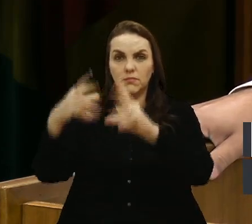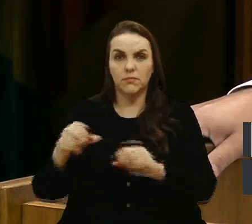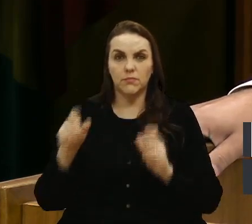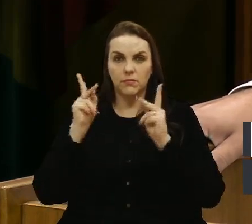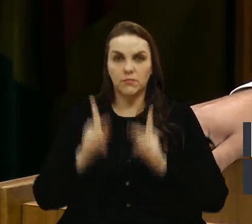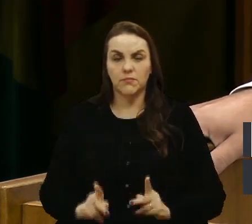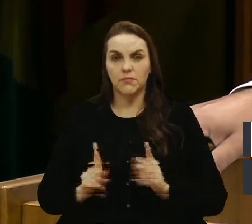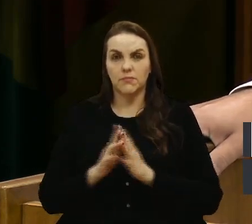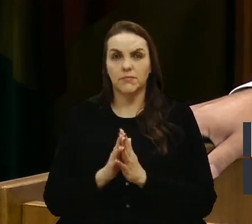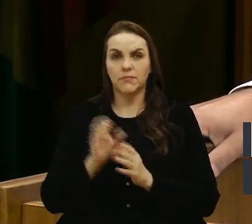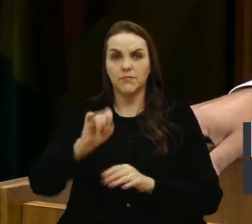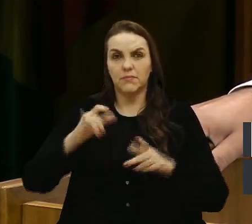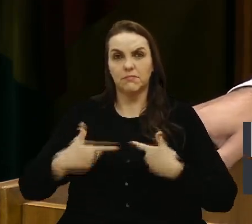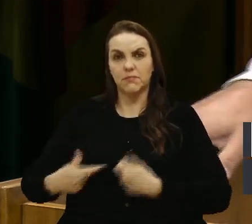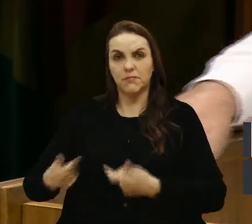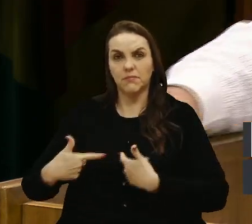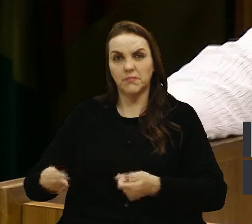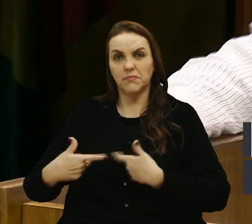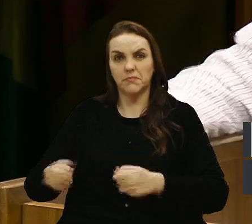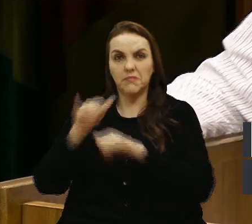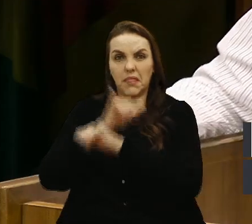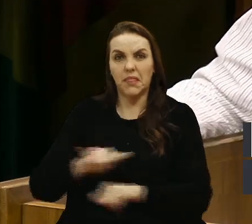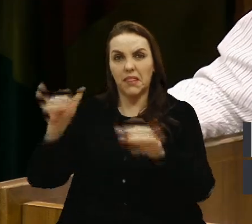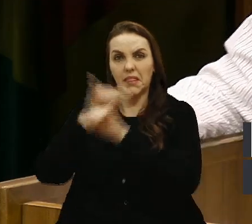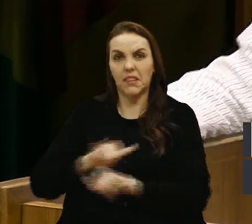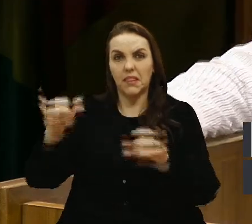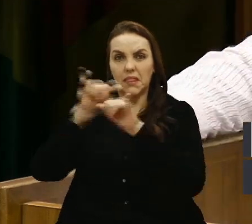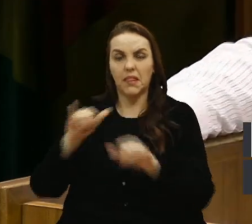ao invés de gastar em comunicação,